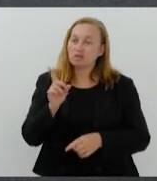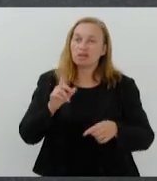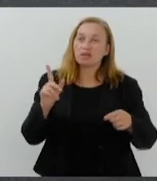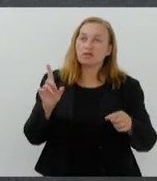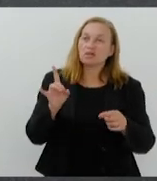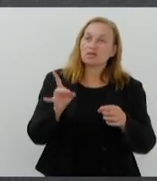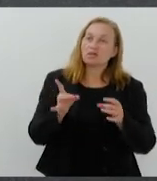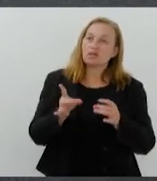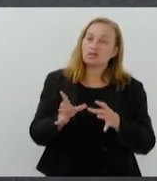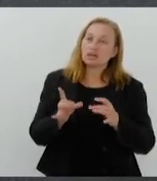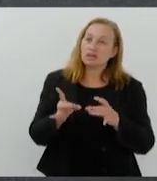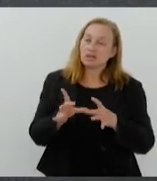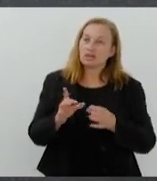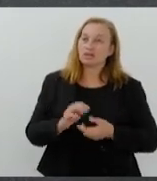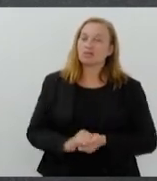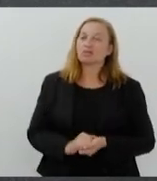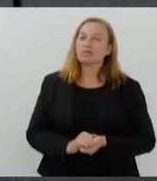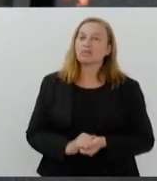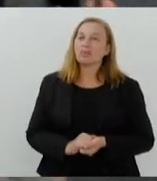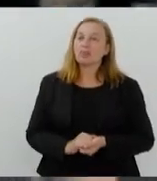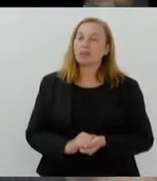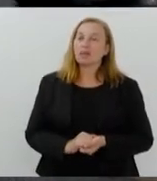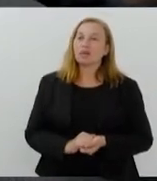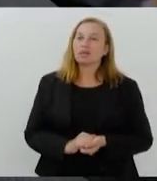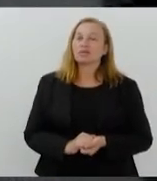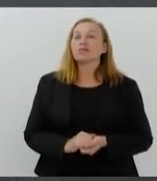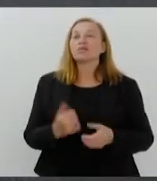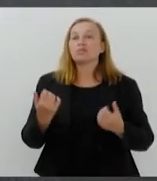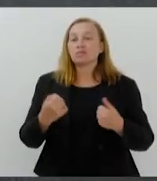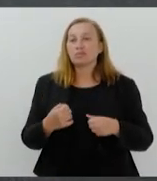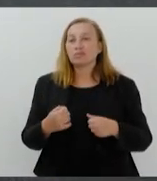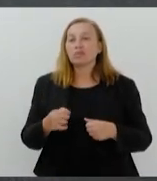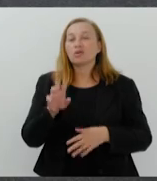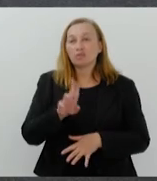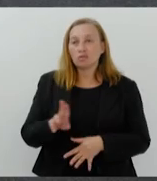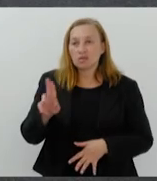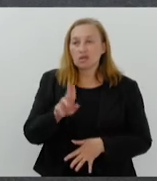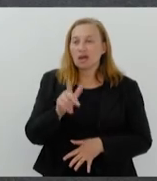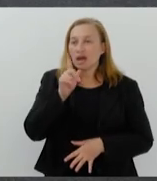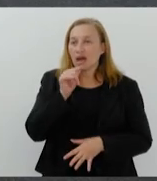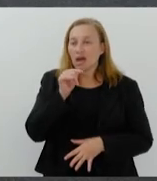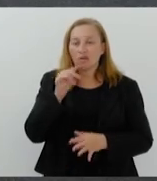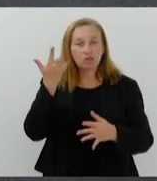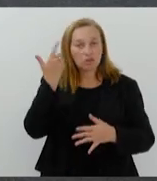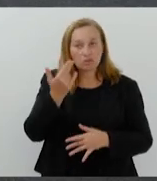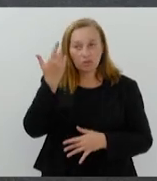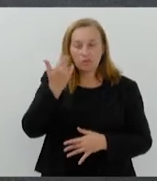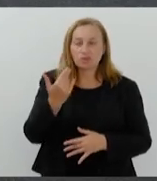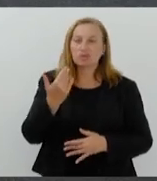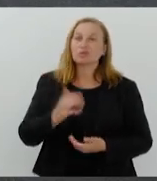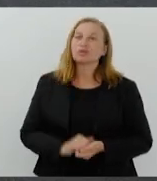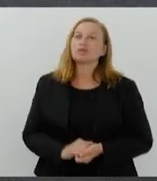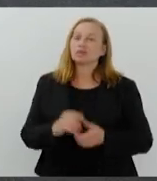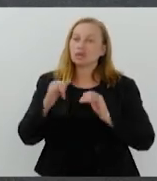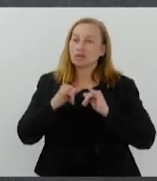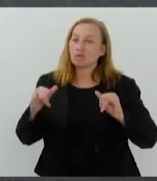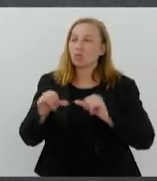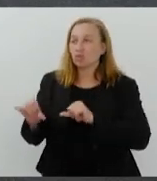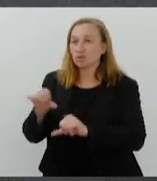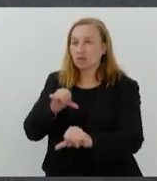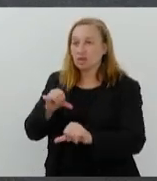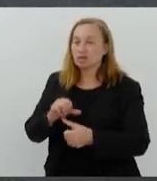privados da sua água para a sua sobrevivência. Era essa a declaração. Ao